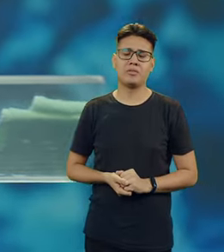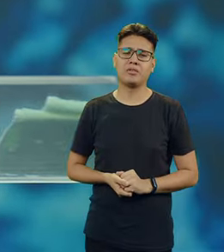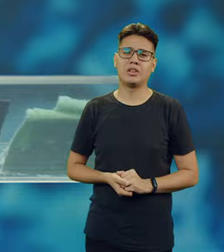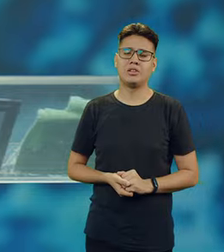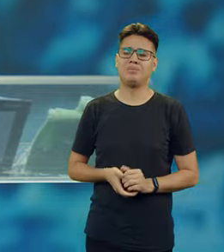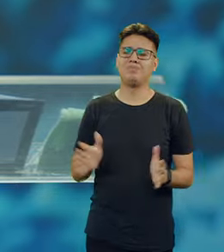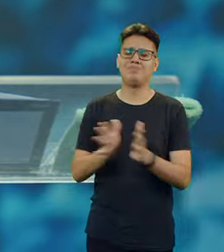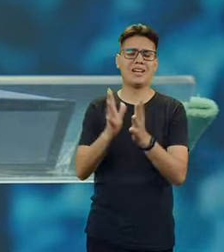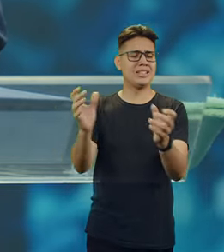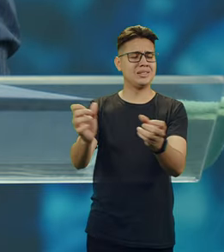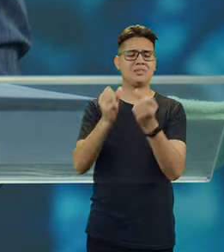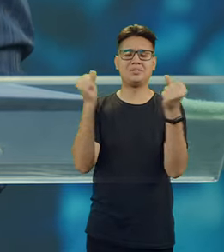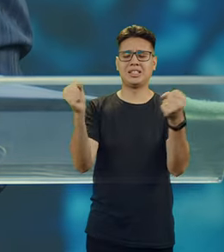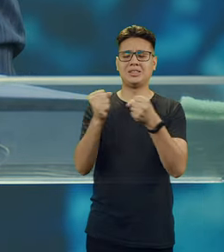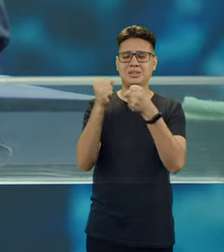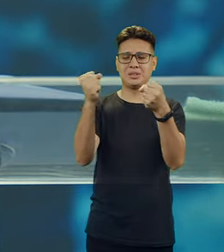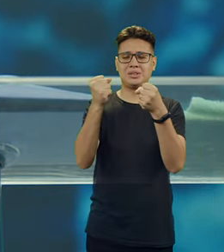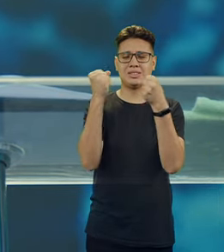Aleluia.